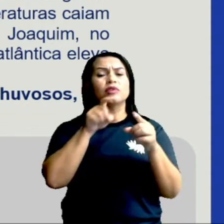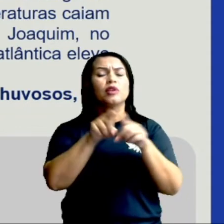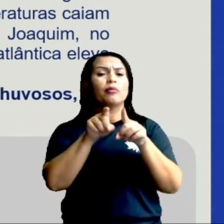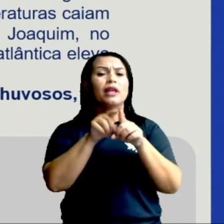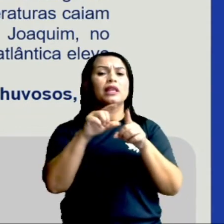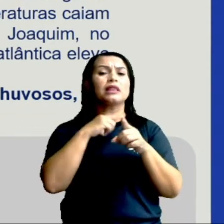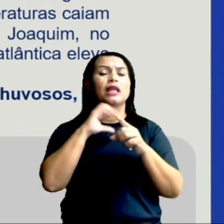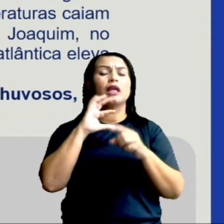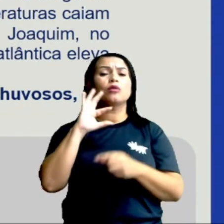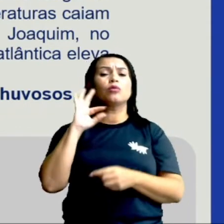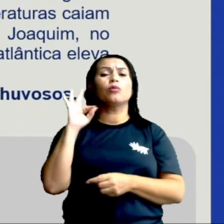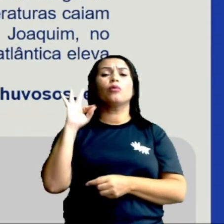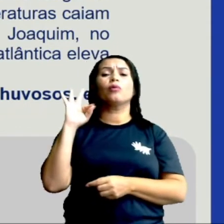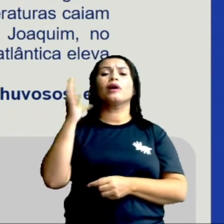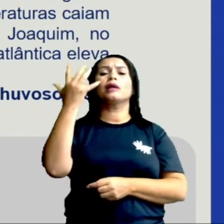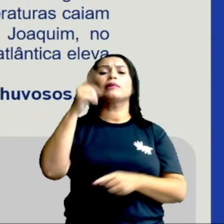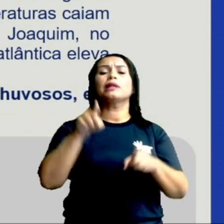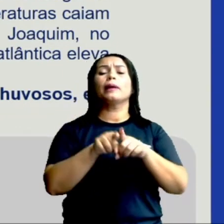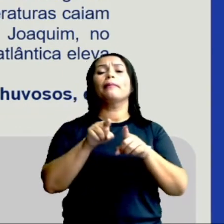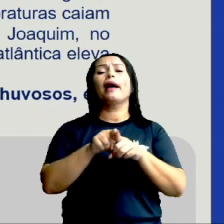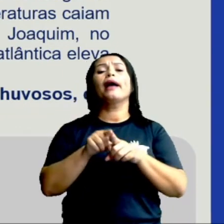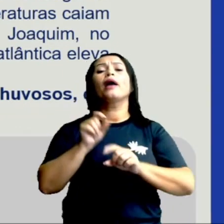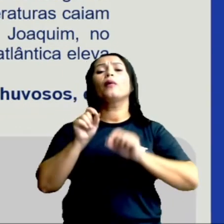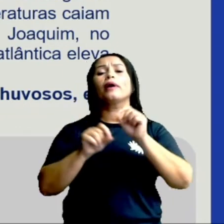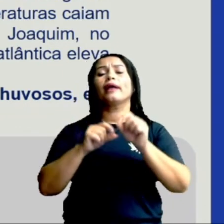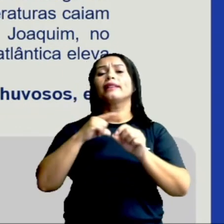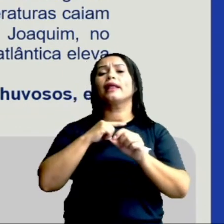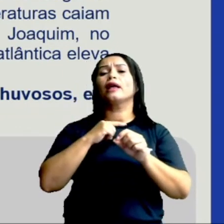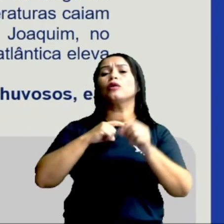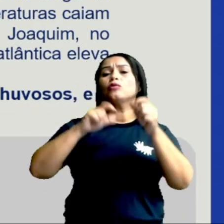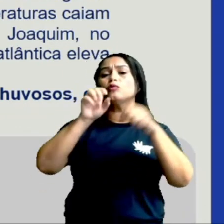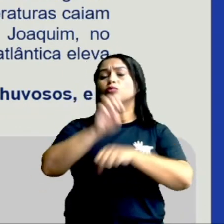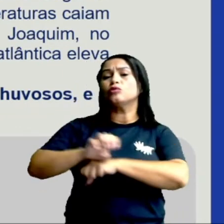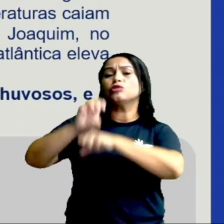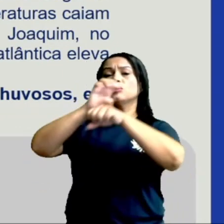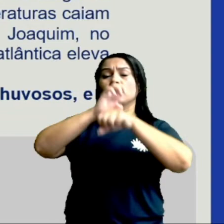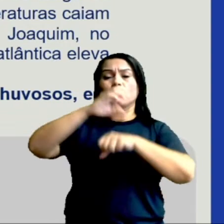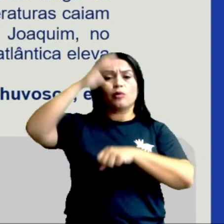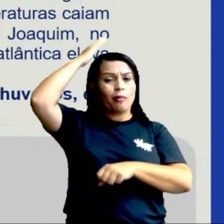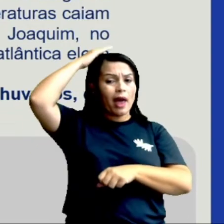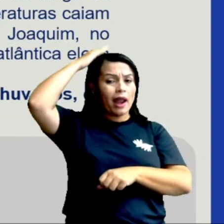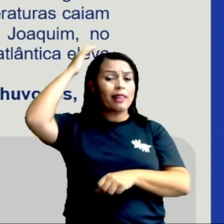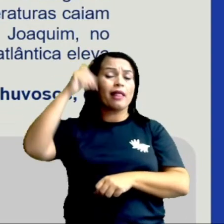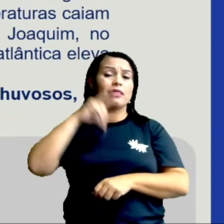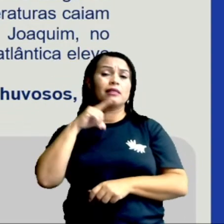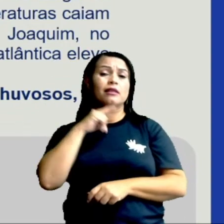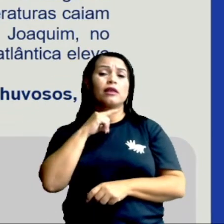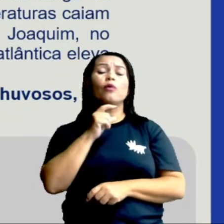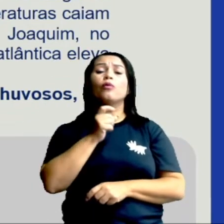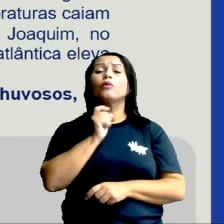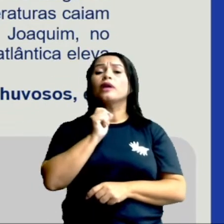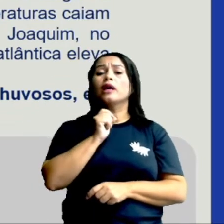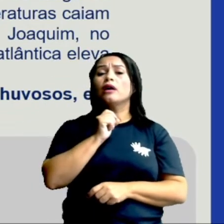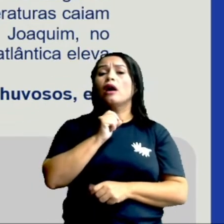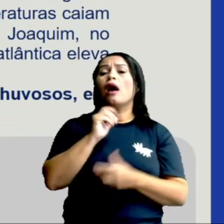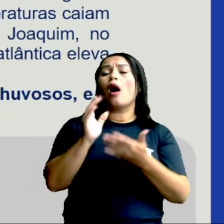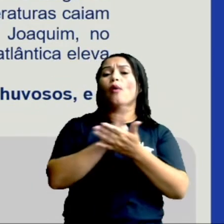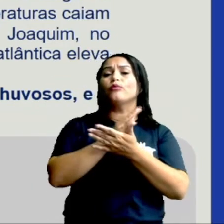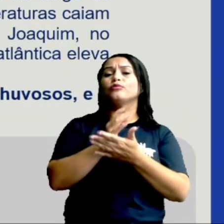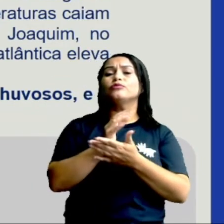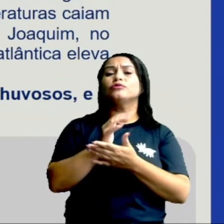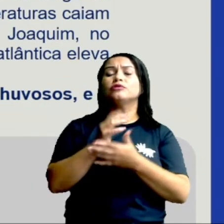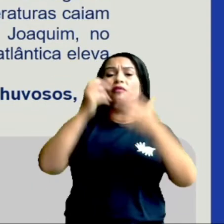de altitude, no estado do Paraná, os verões são quentes e chuvosos, e o inverno é seco,